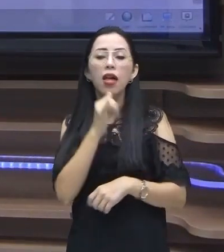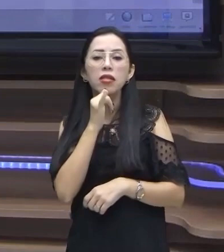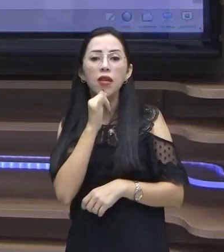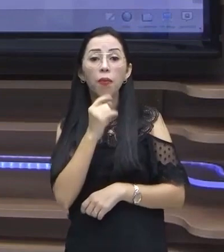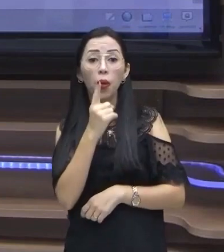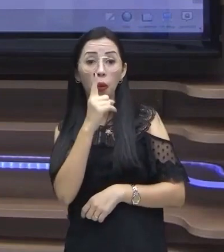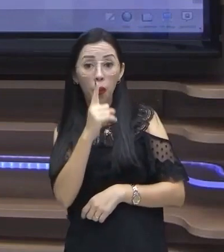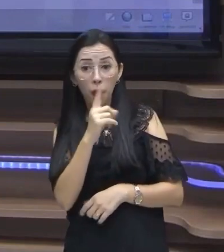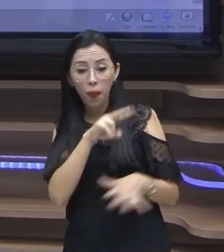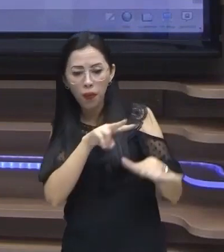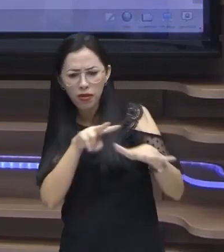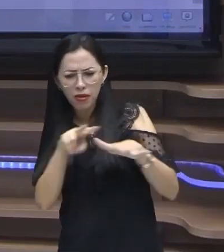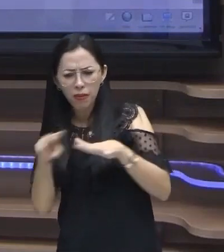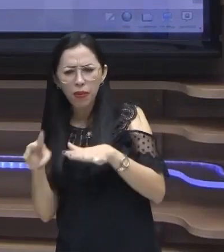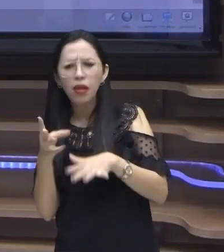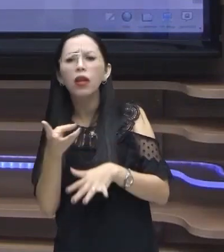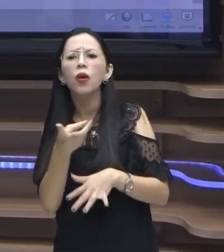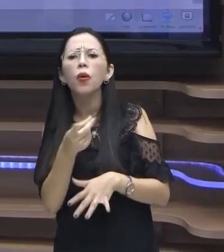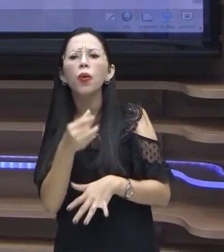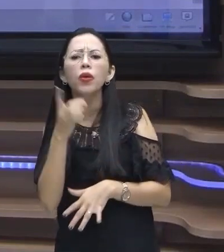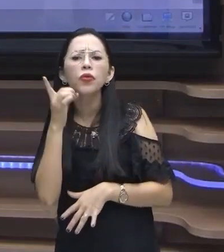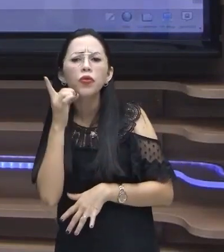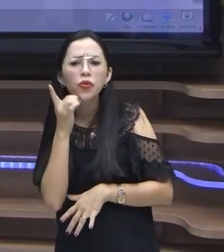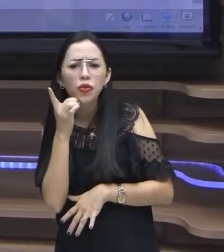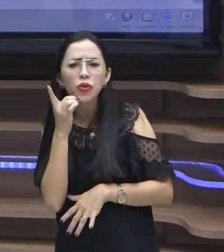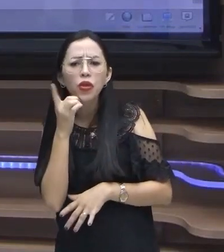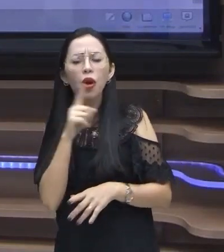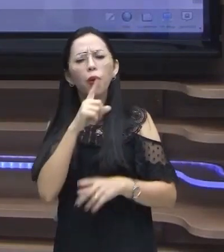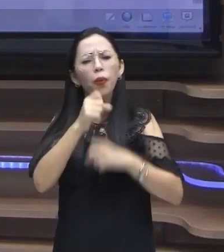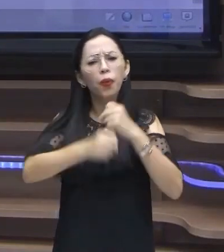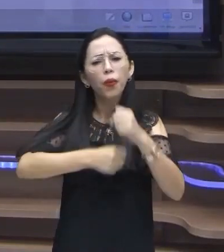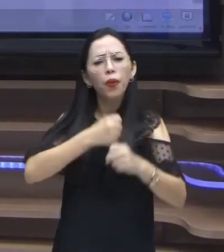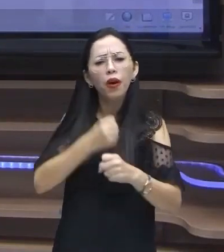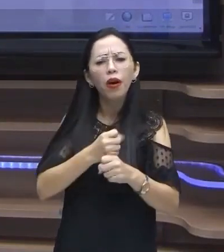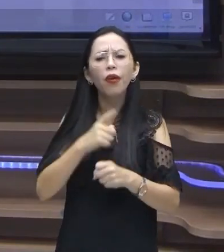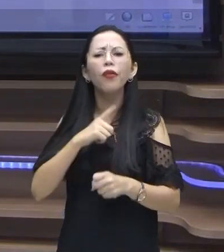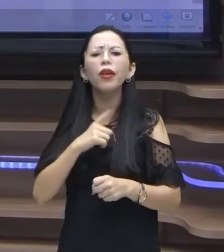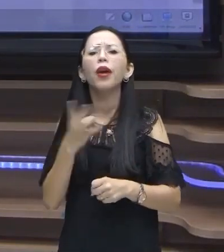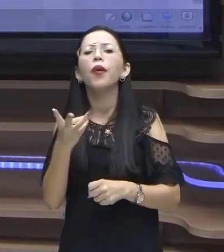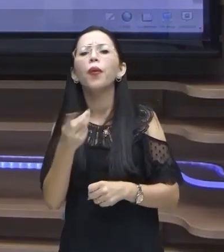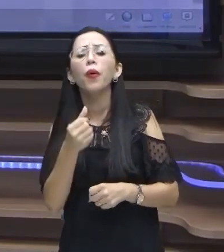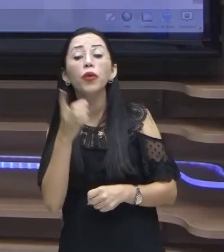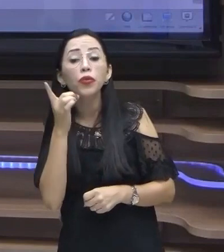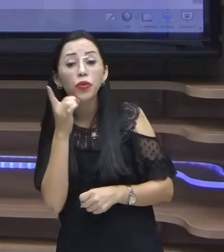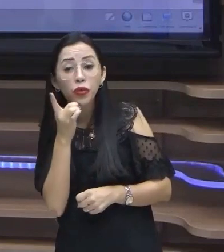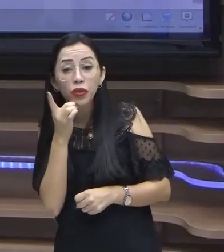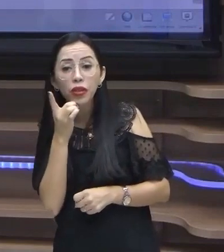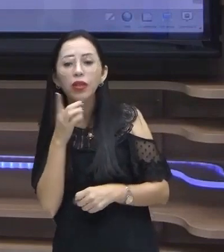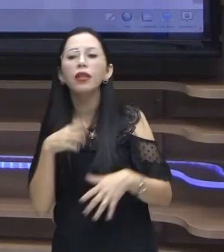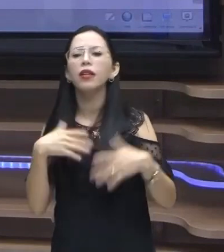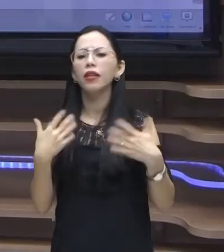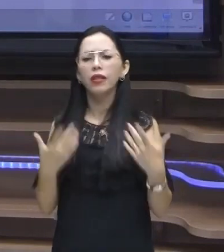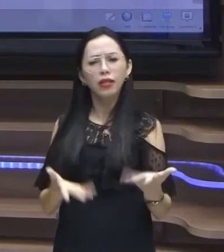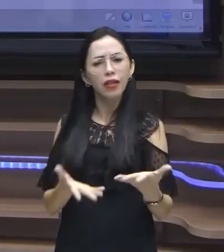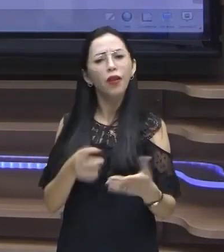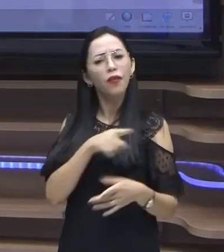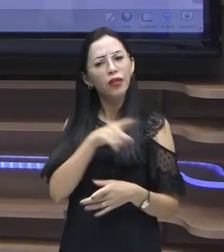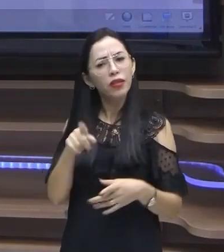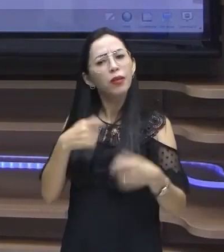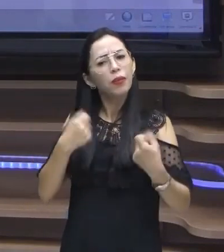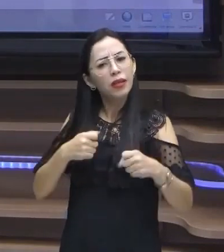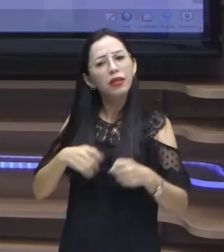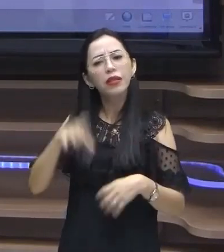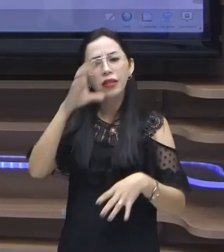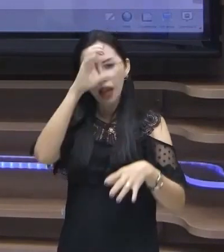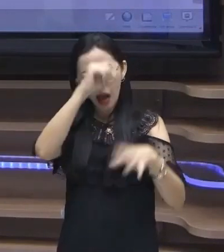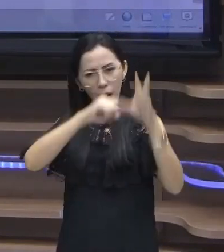quanto? 12 meses. Um mês tem quanto? 30 dias. Partindo dessas medidas básicas é que você vai fazer as conversões de